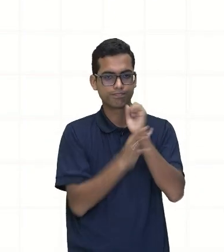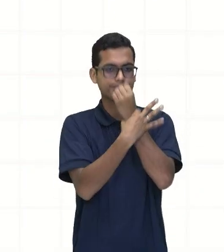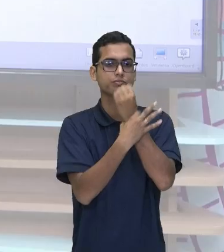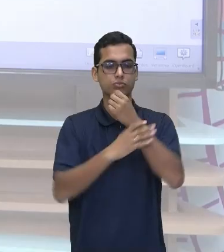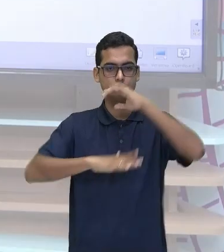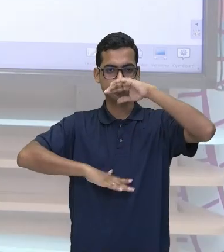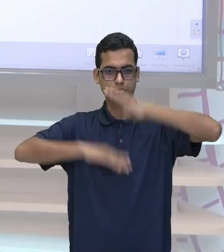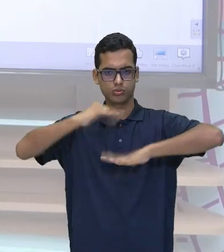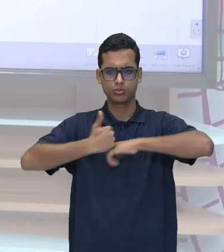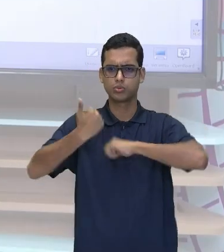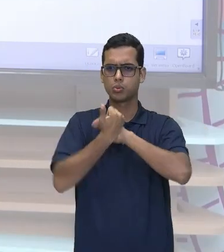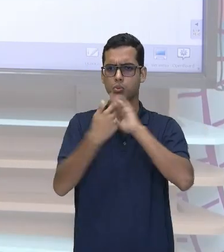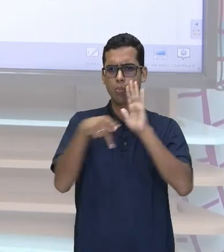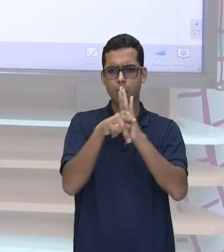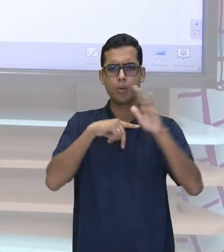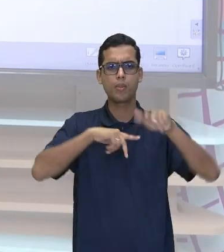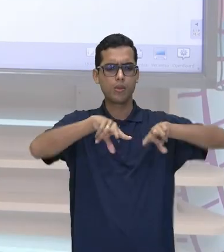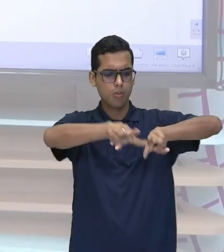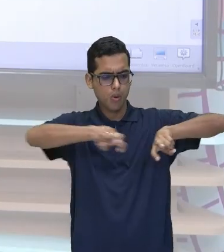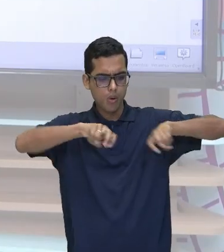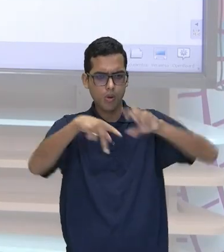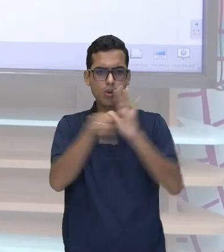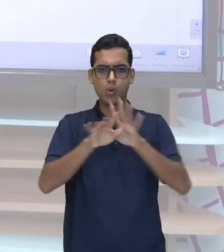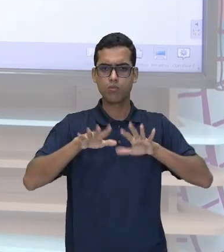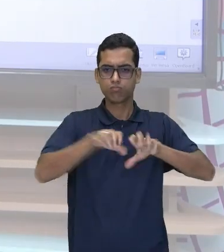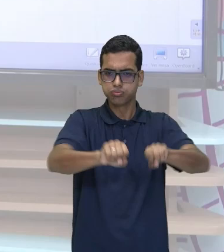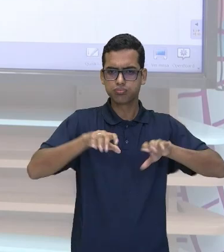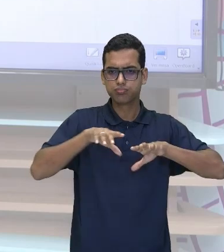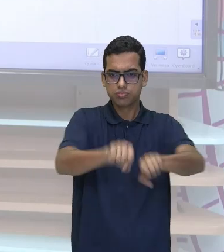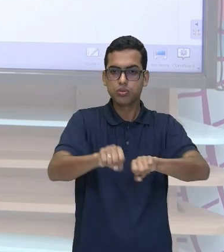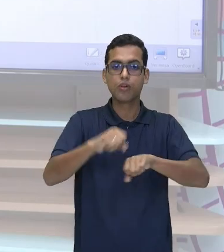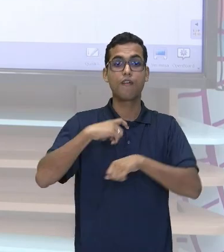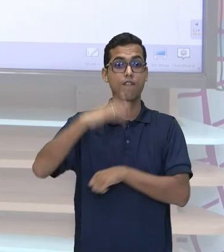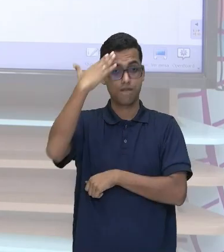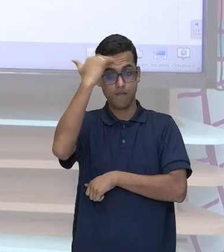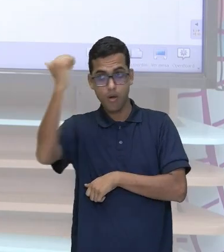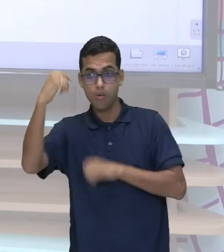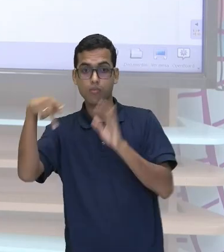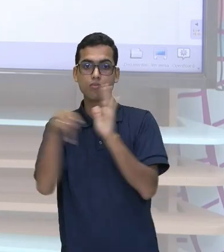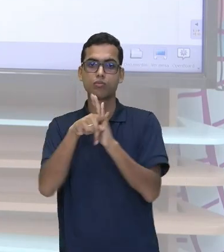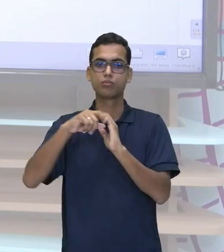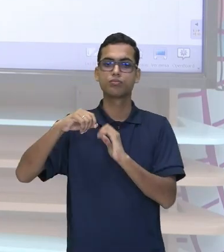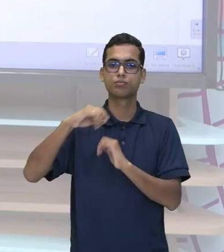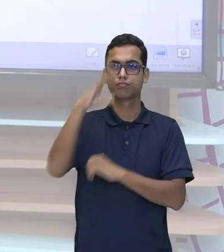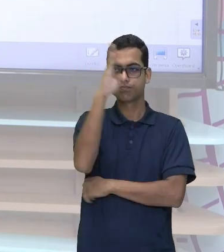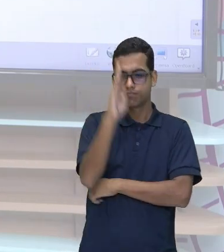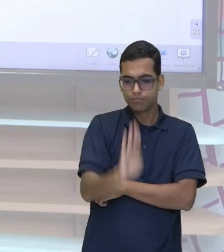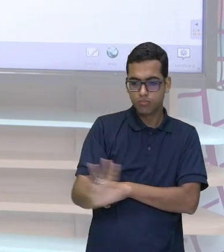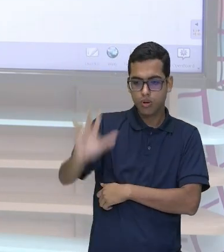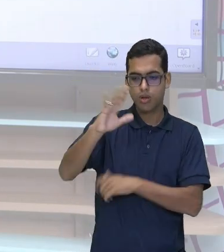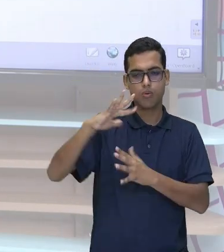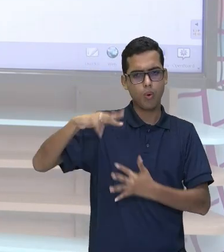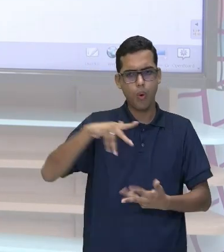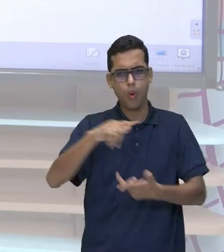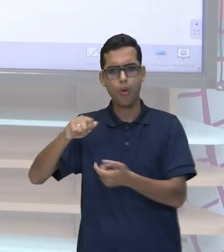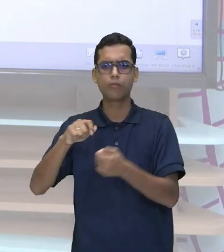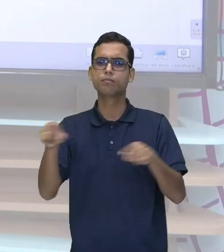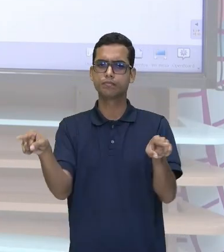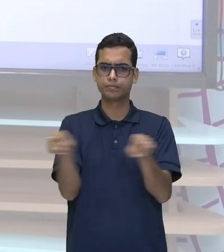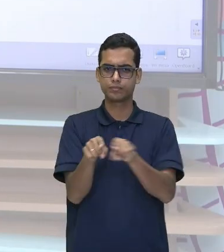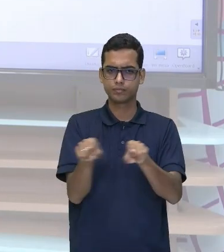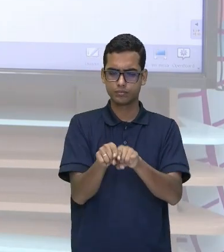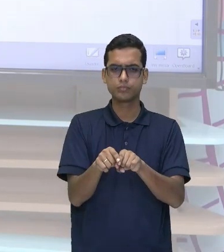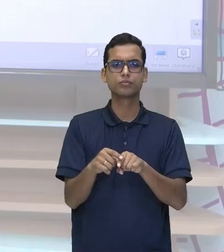né, mas como no Brasil inteiro, onde o açaí acabou se popularizando, e também no mundo, gente, onde